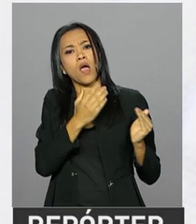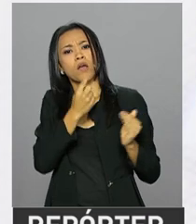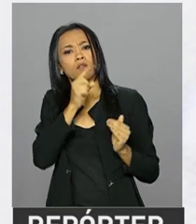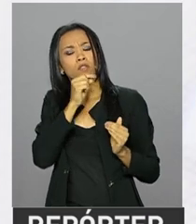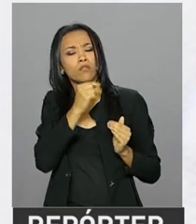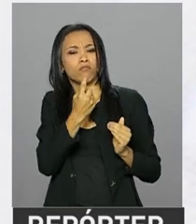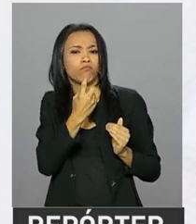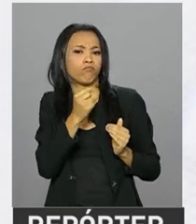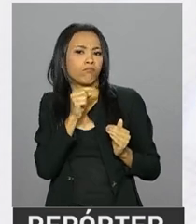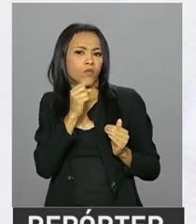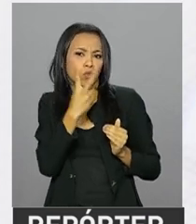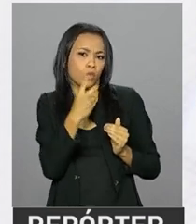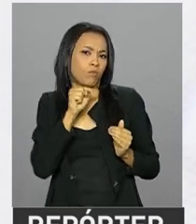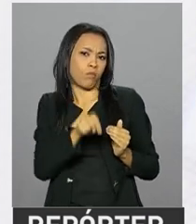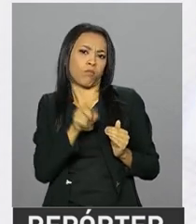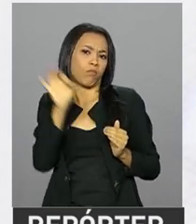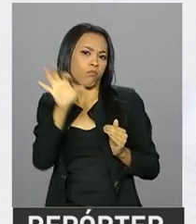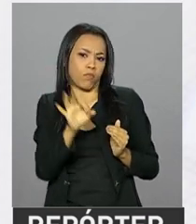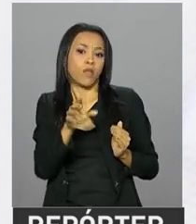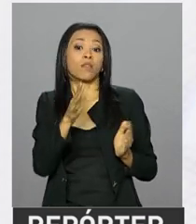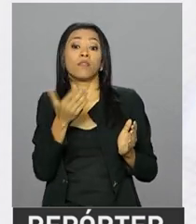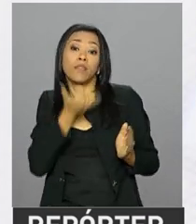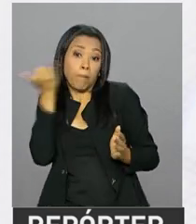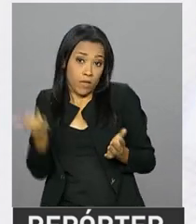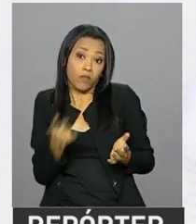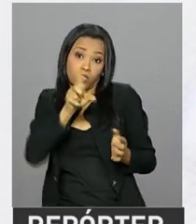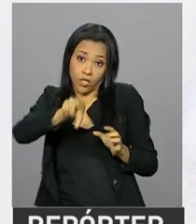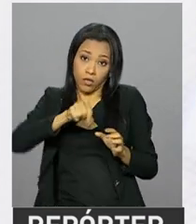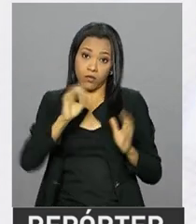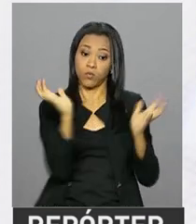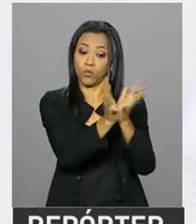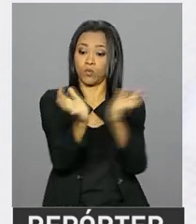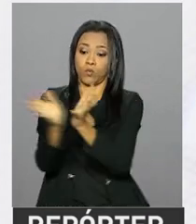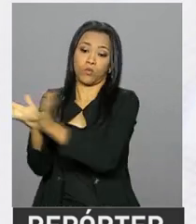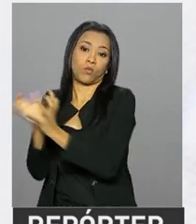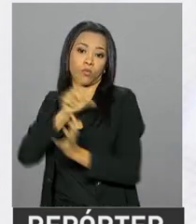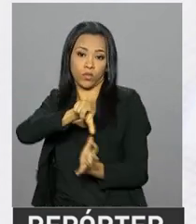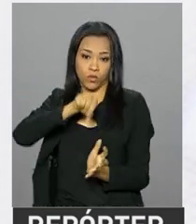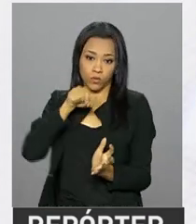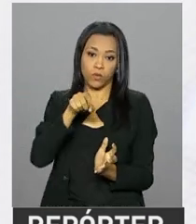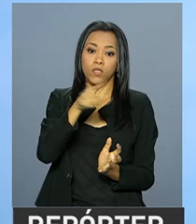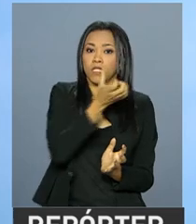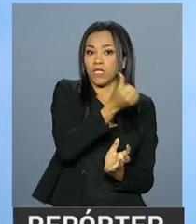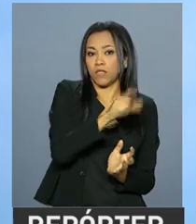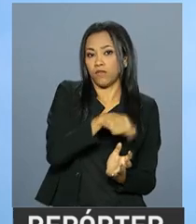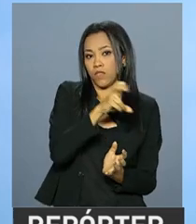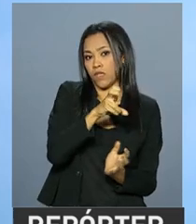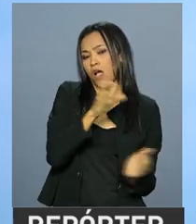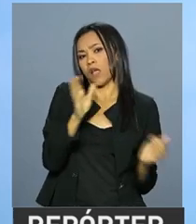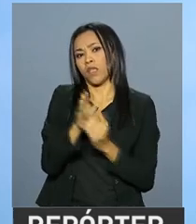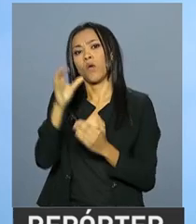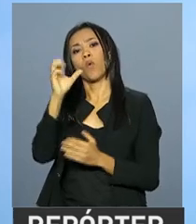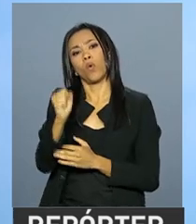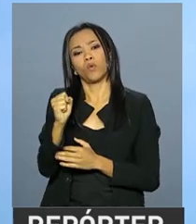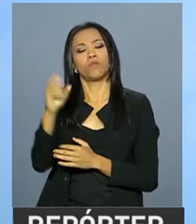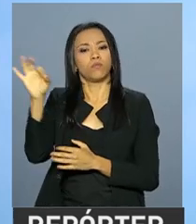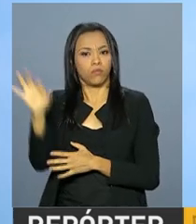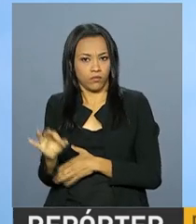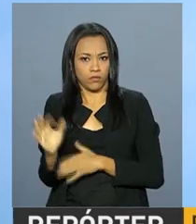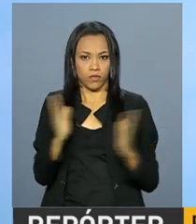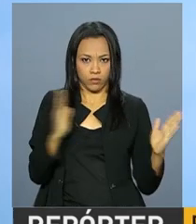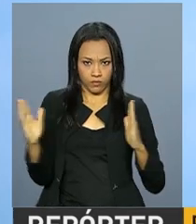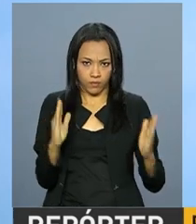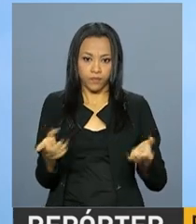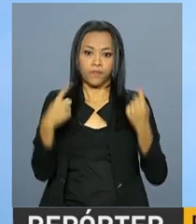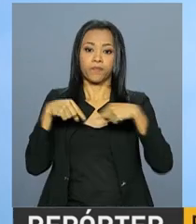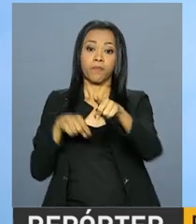percentuais, dependendo da modalidade, e ficam entre 6,5 e 8,5%. O agrobrasileiro que